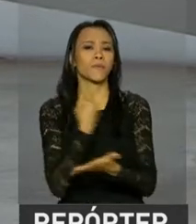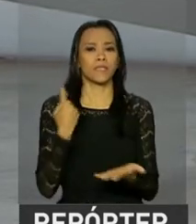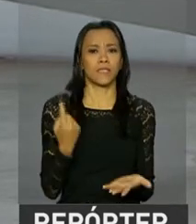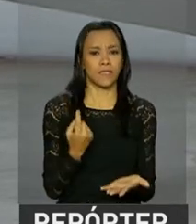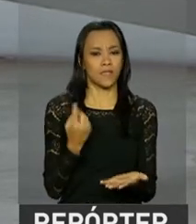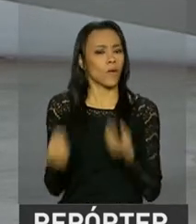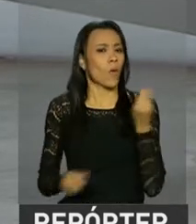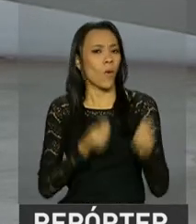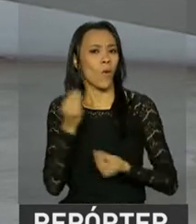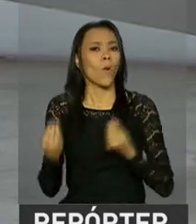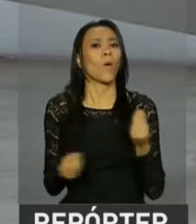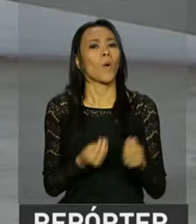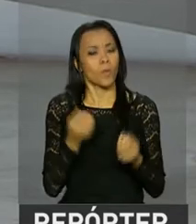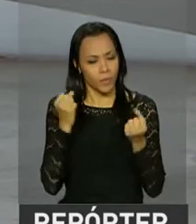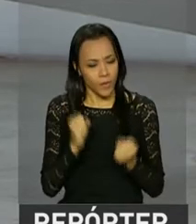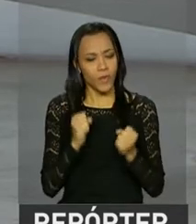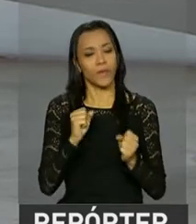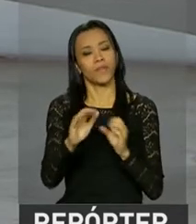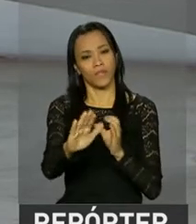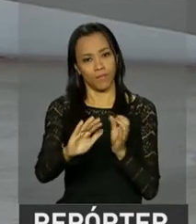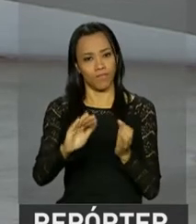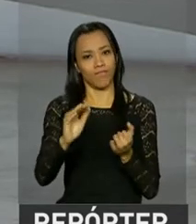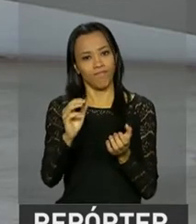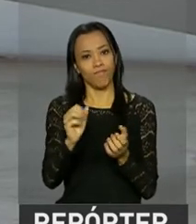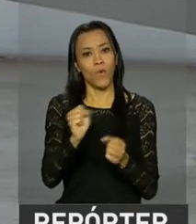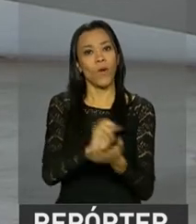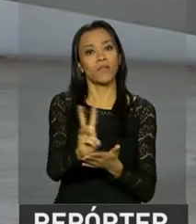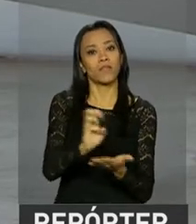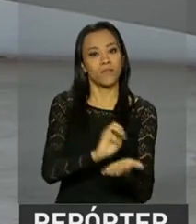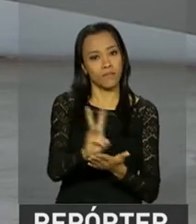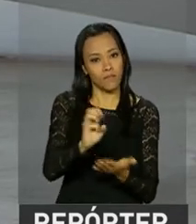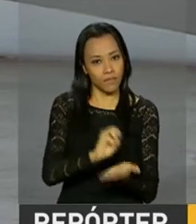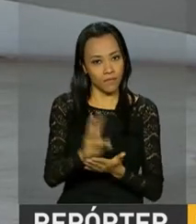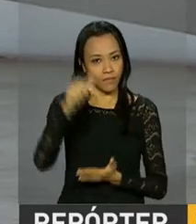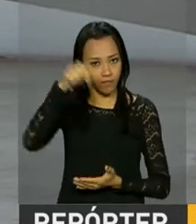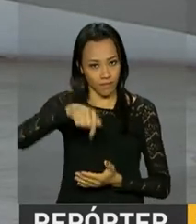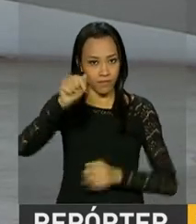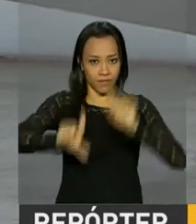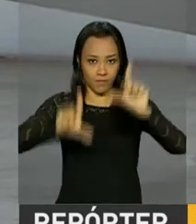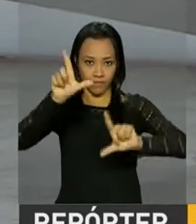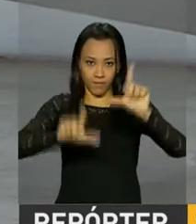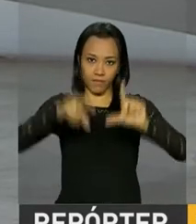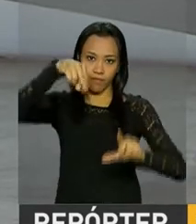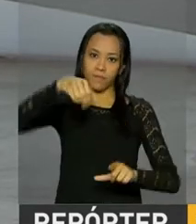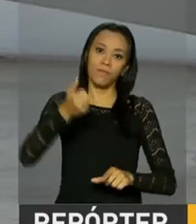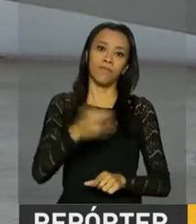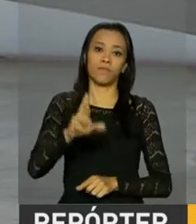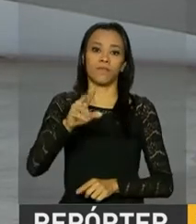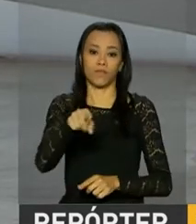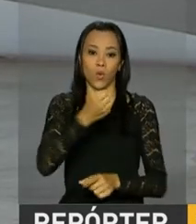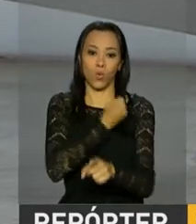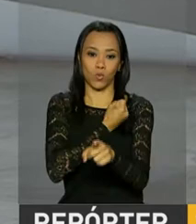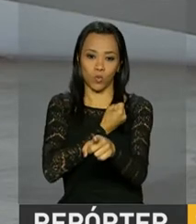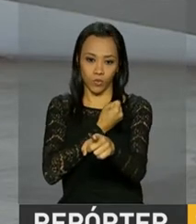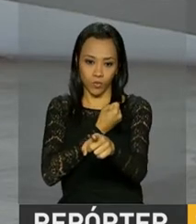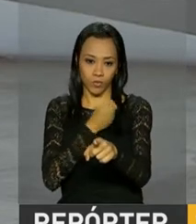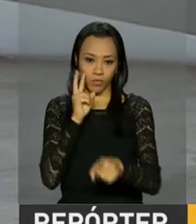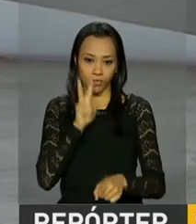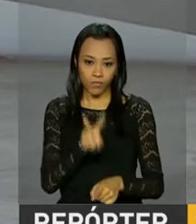poder enviar aliás as perguntas pelo hat zap da tvnbr anote aí o número